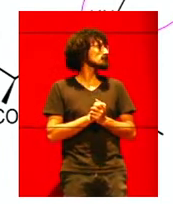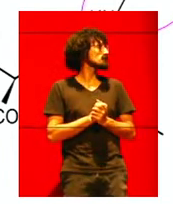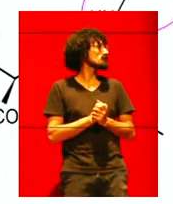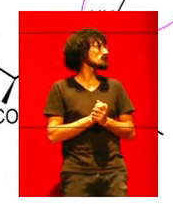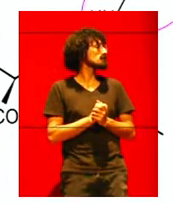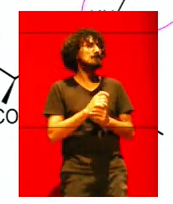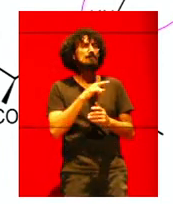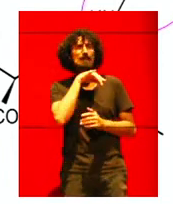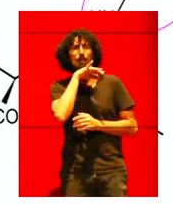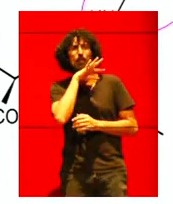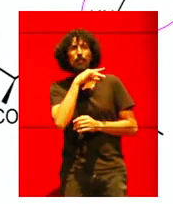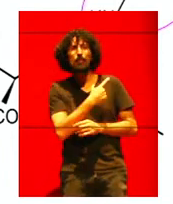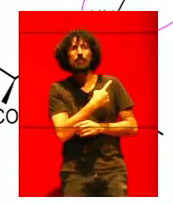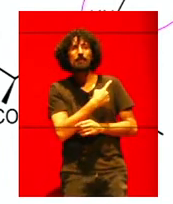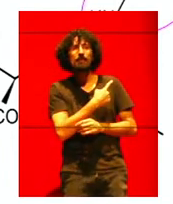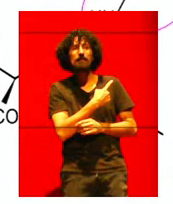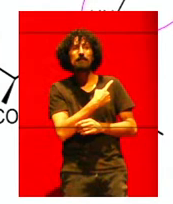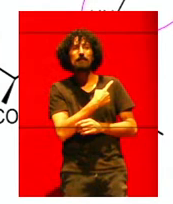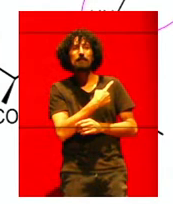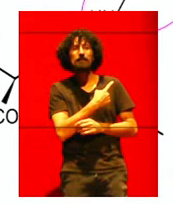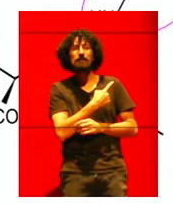Tá ruim esse daí?